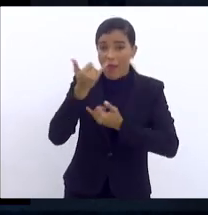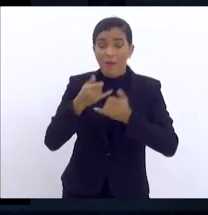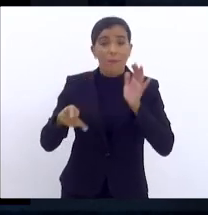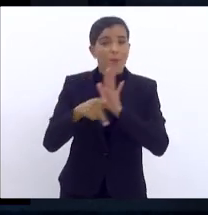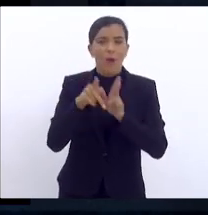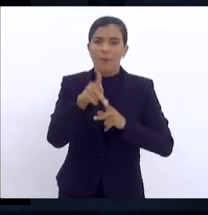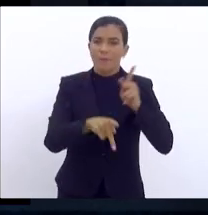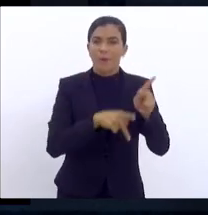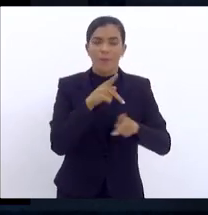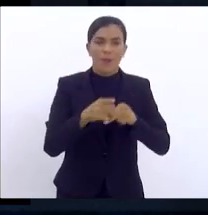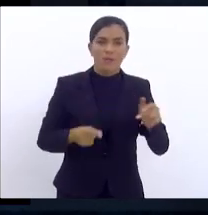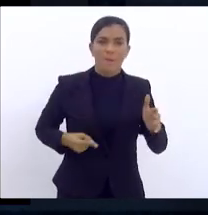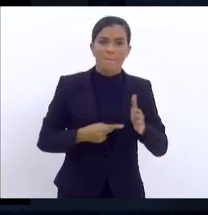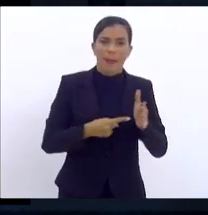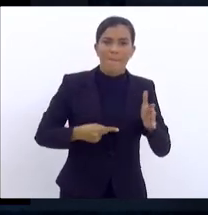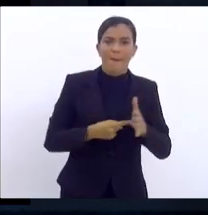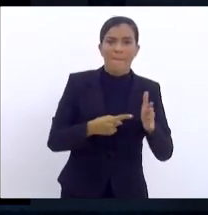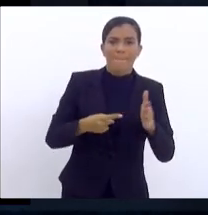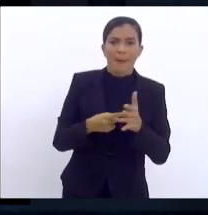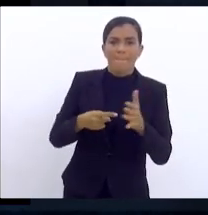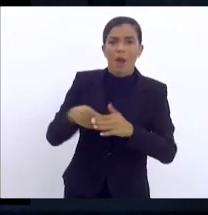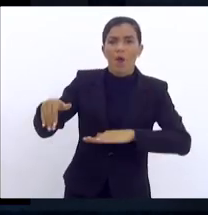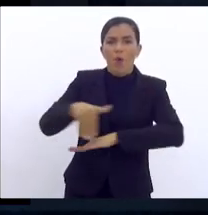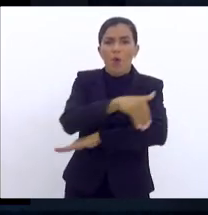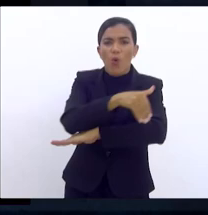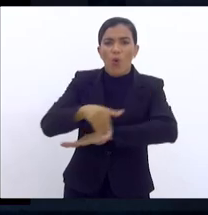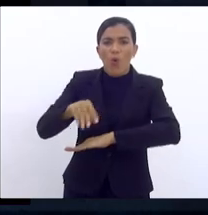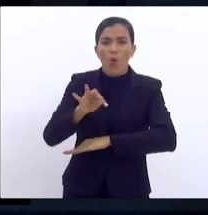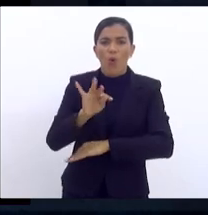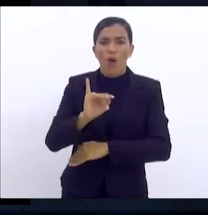população na rua Timburi